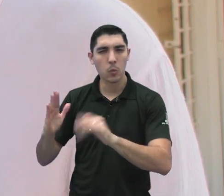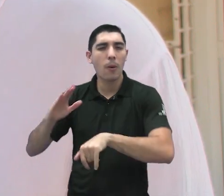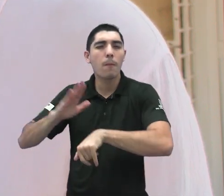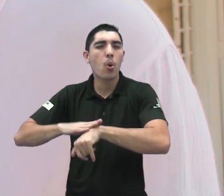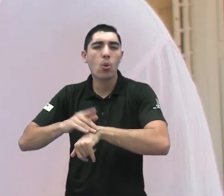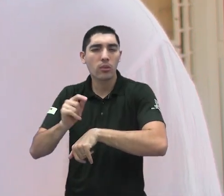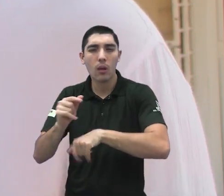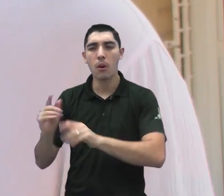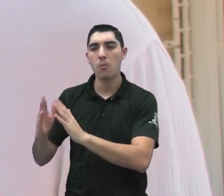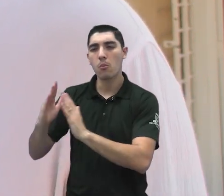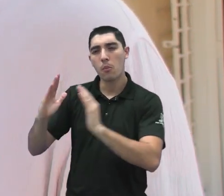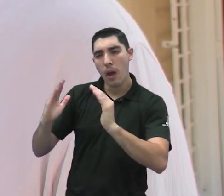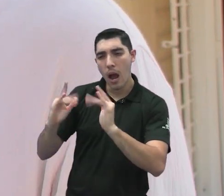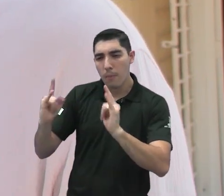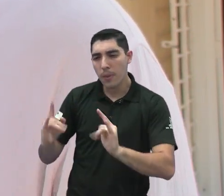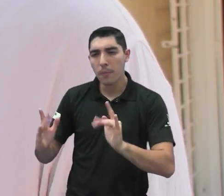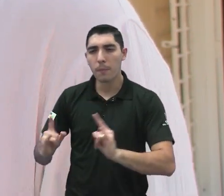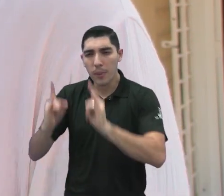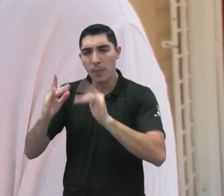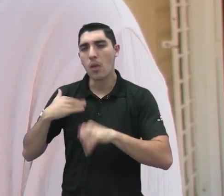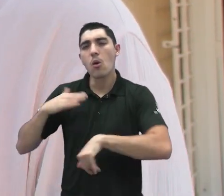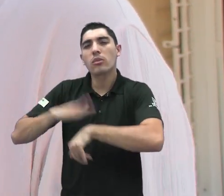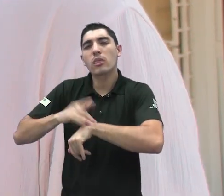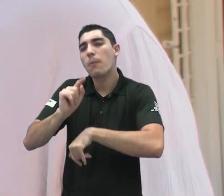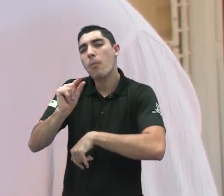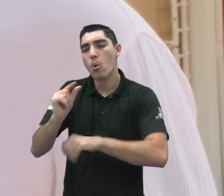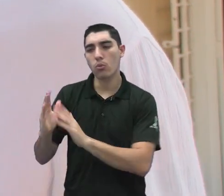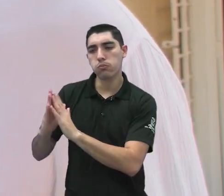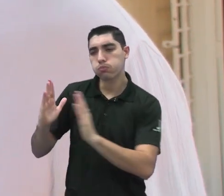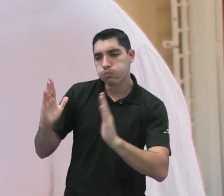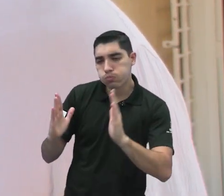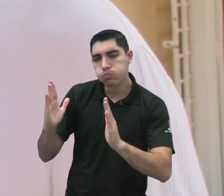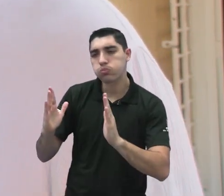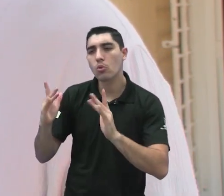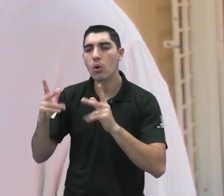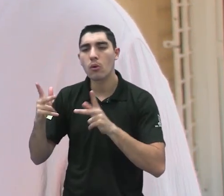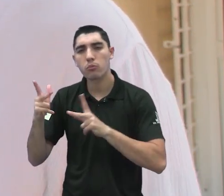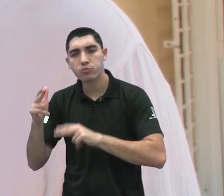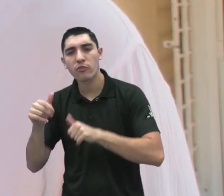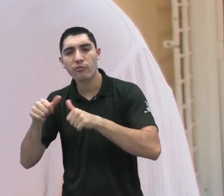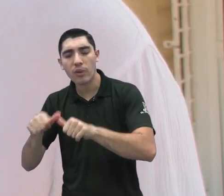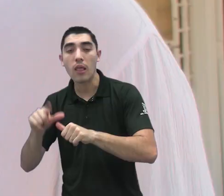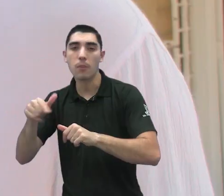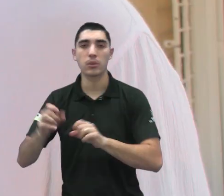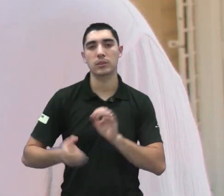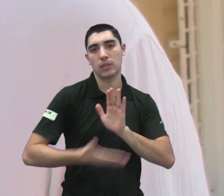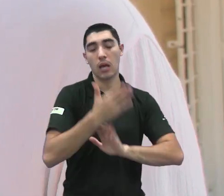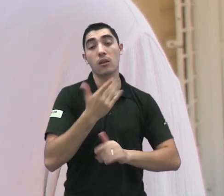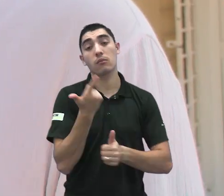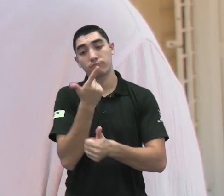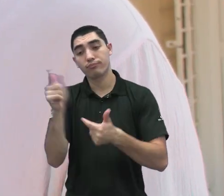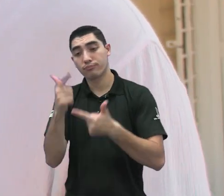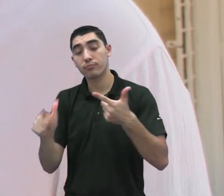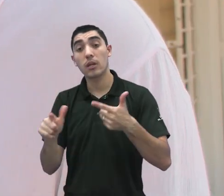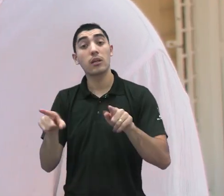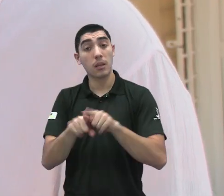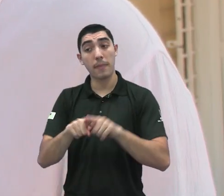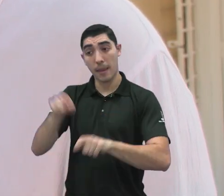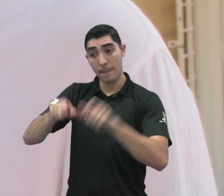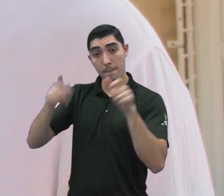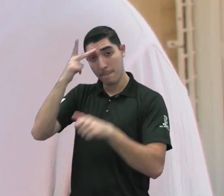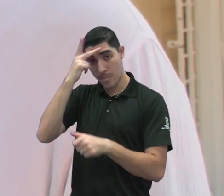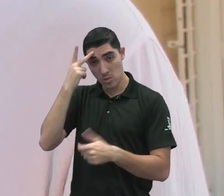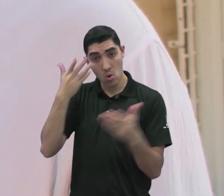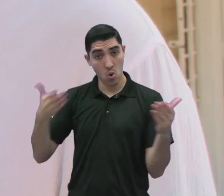stay. Então, quanto menor o apartamento, a rentabilidade é melhor, como se fosse um quarto de hotel. E também a gente tem pessoas que hoje em dia